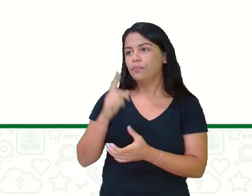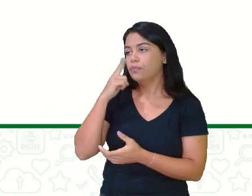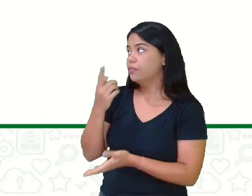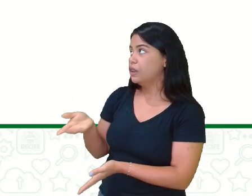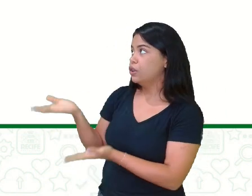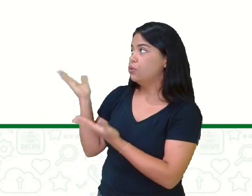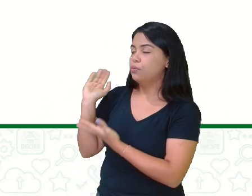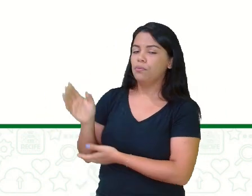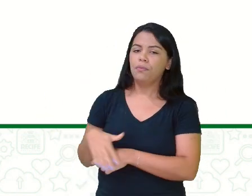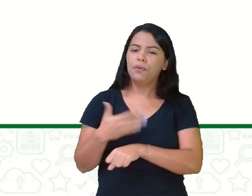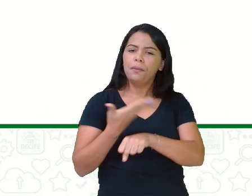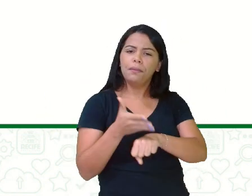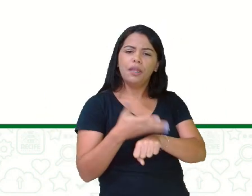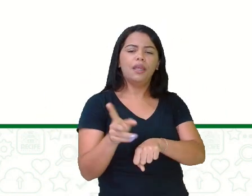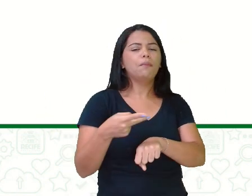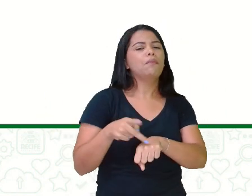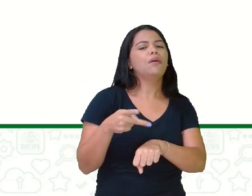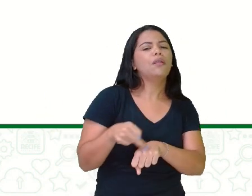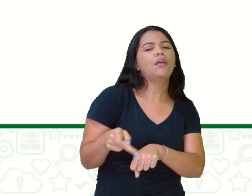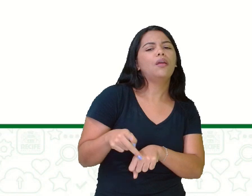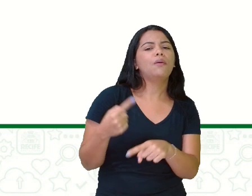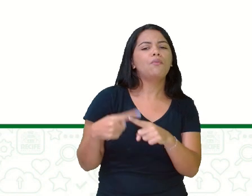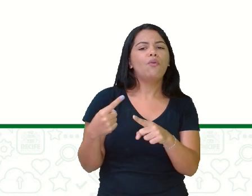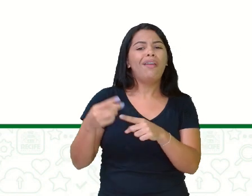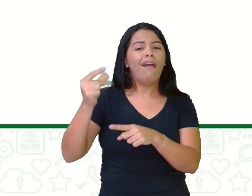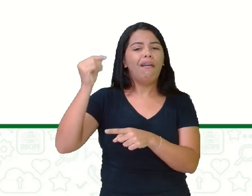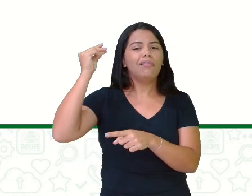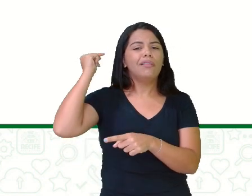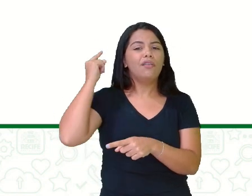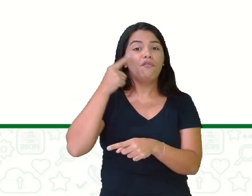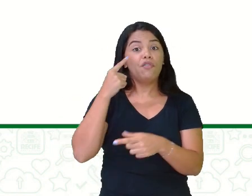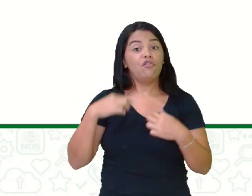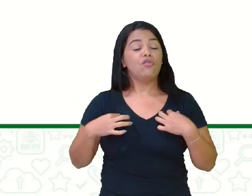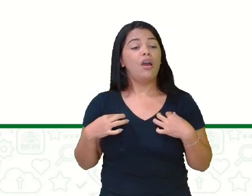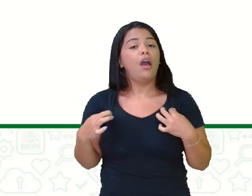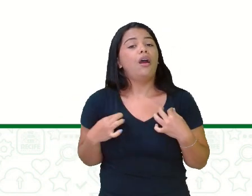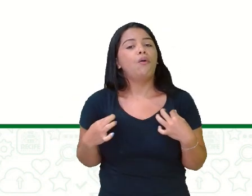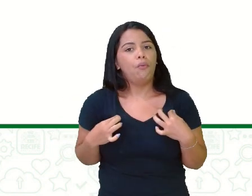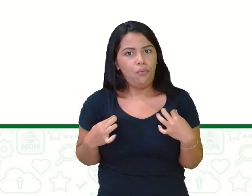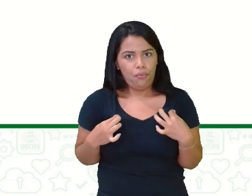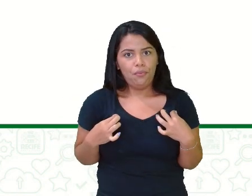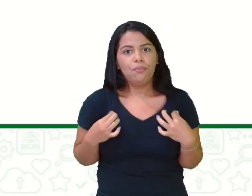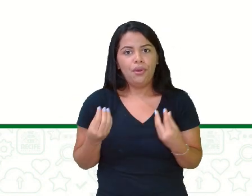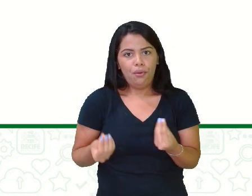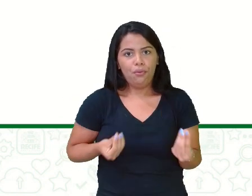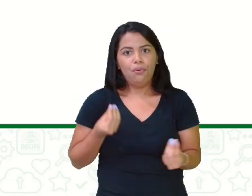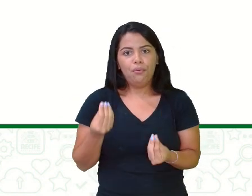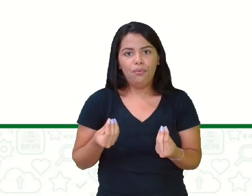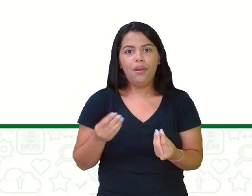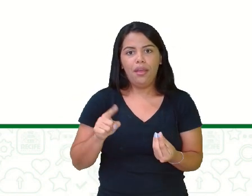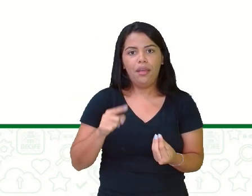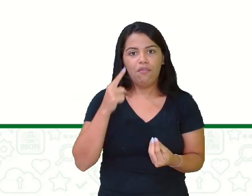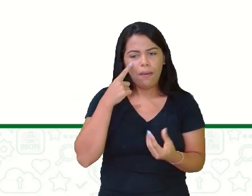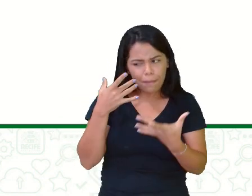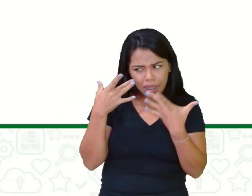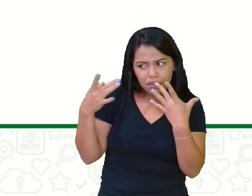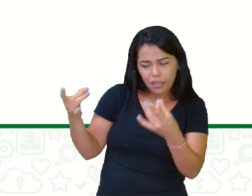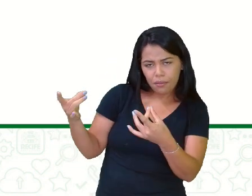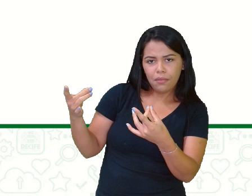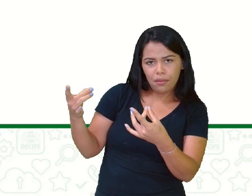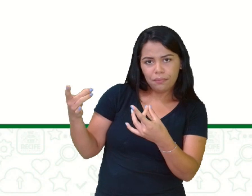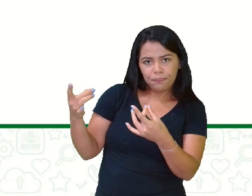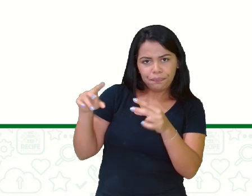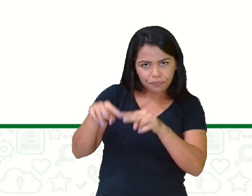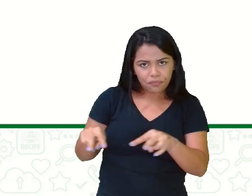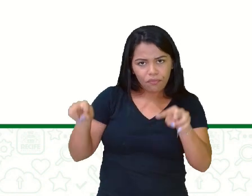uma ilustração bem antiga. Preste atenção no vestuário, preste atenção nas roupas dessas pessoas. Observem que as